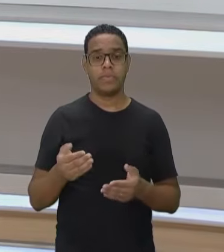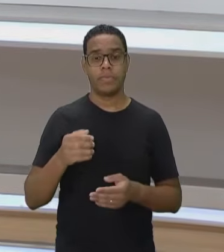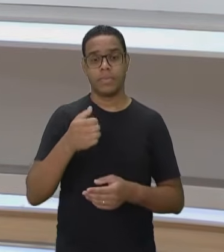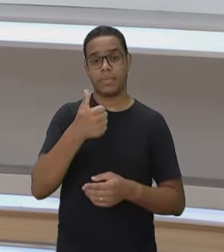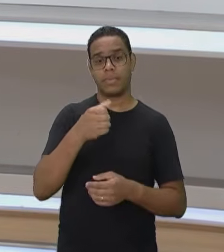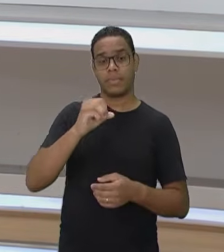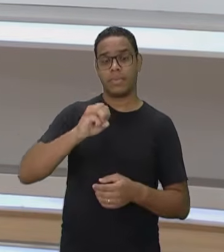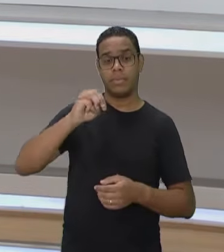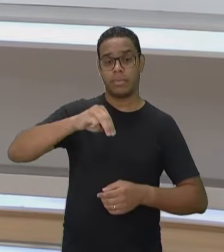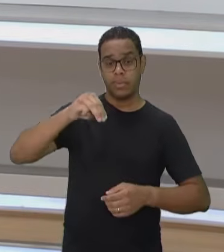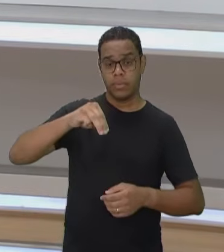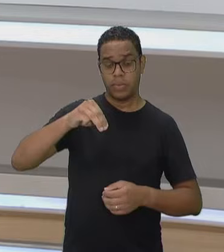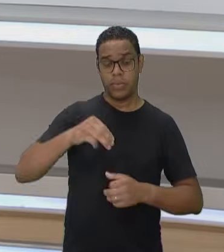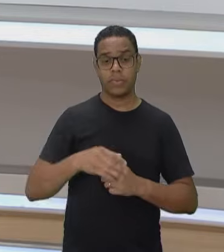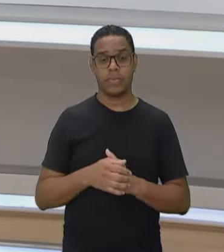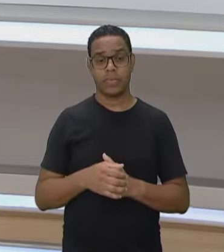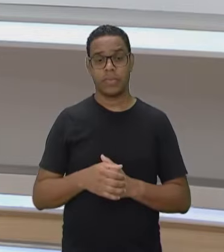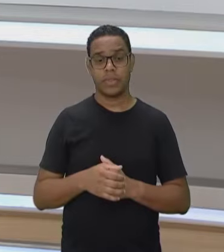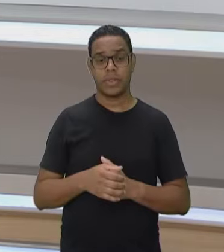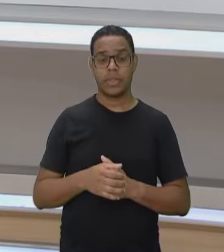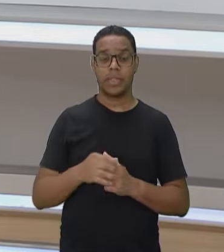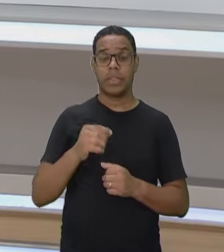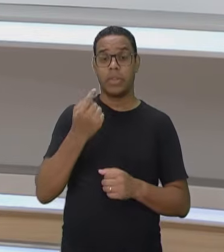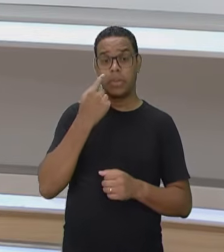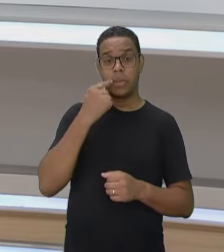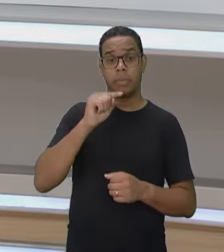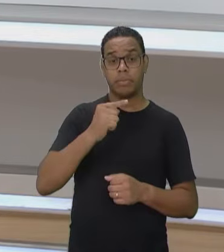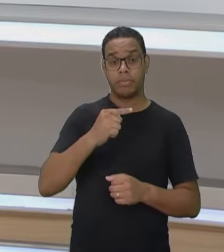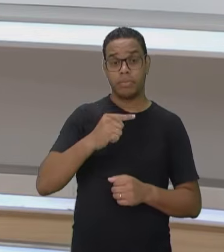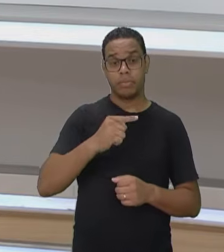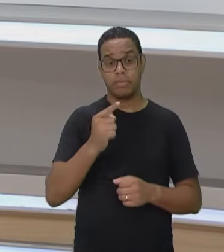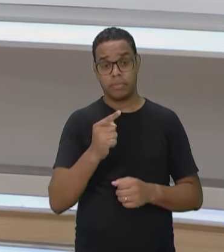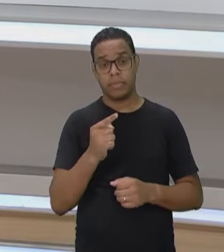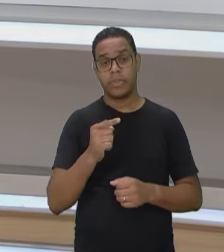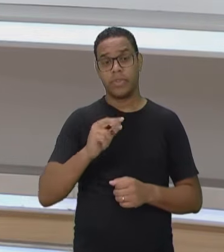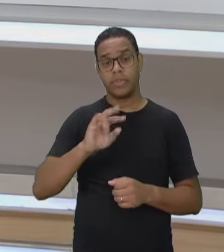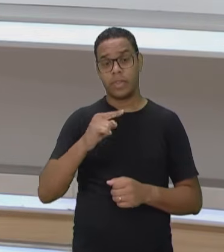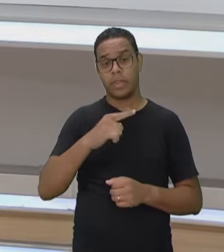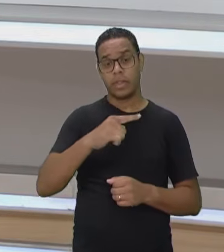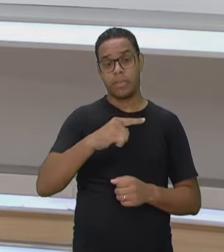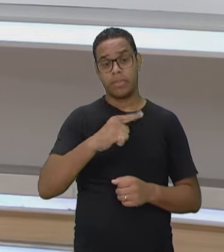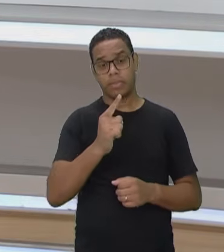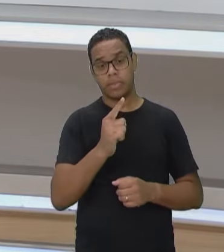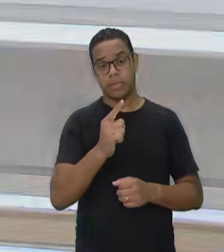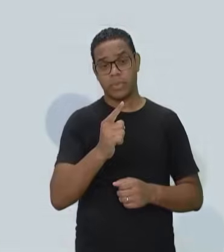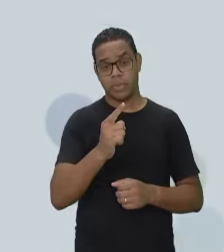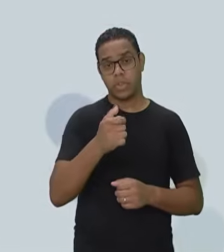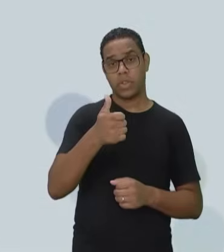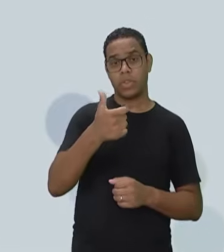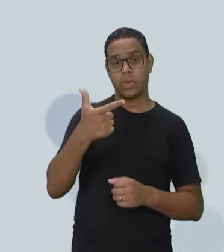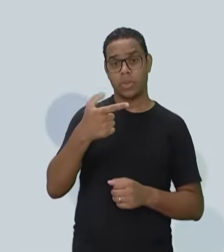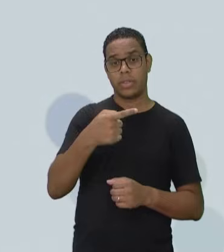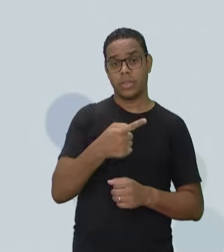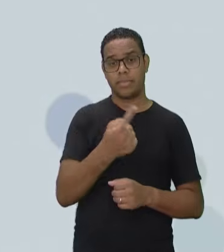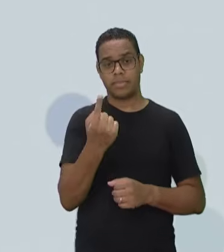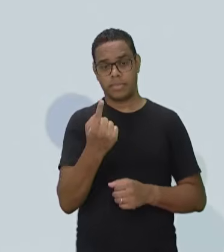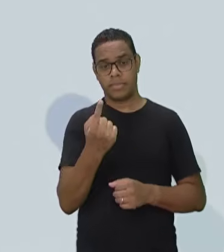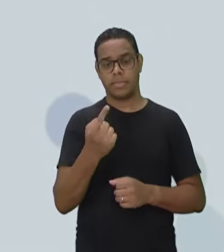10 minutos aqui, o ponteiro pequeno, ele vai avançar para o 12.